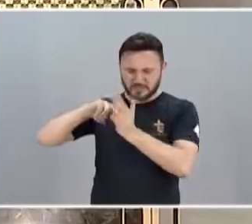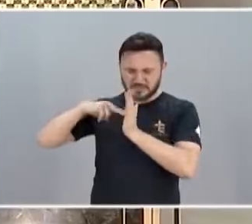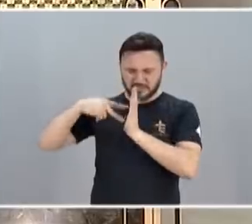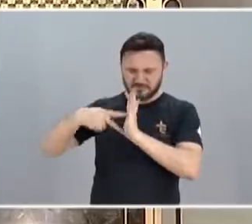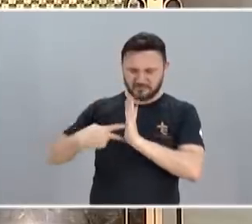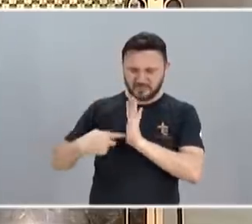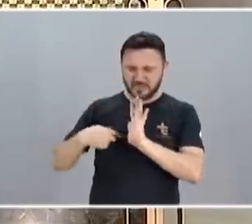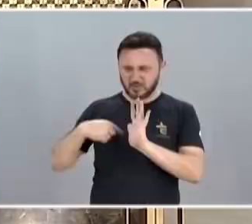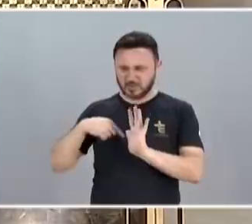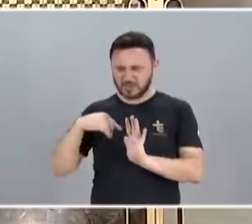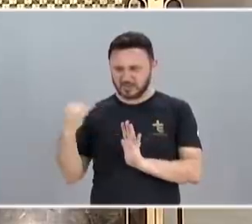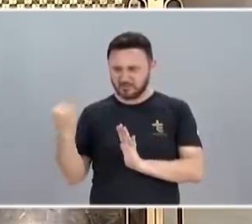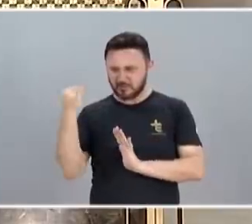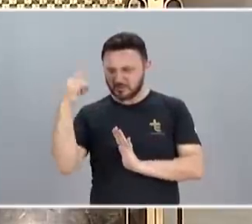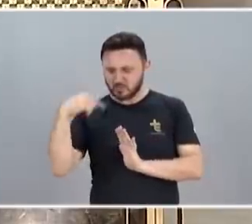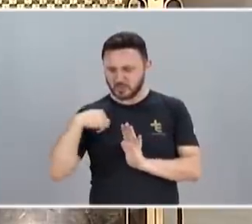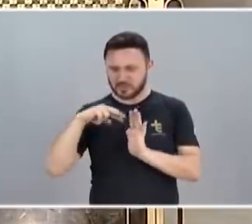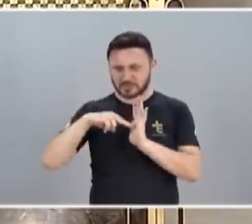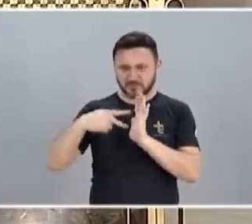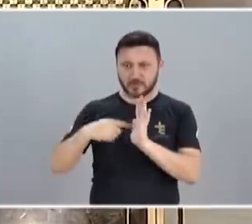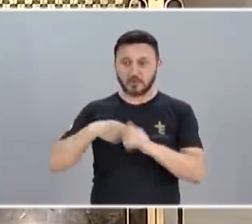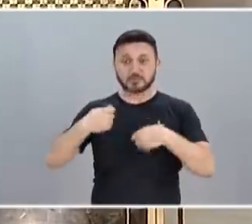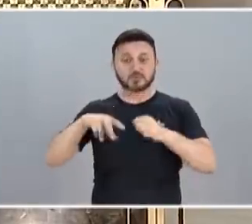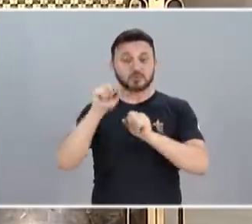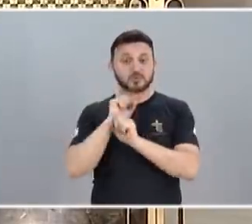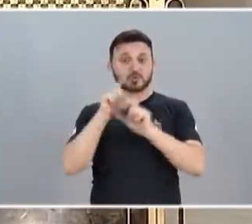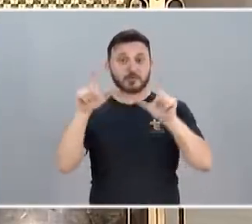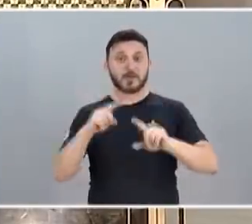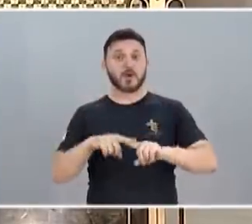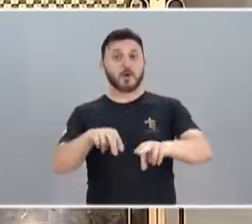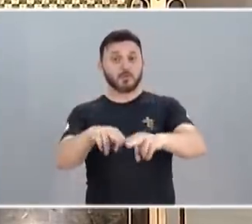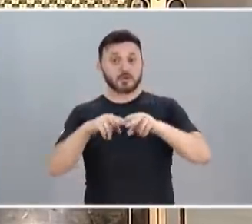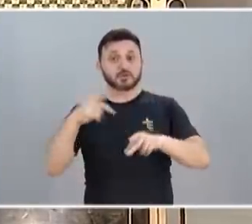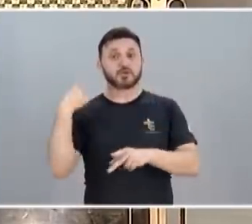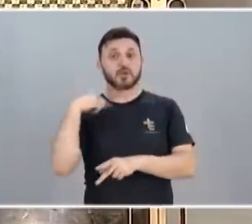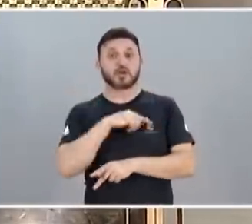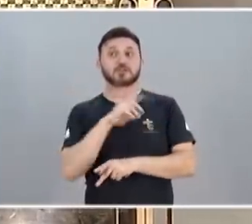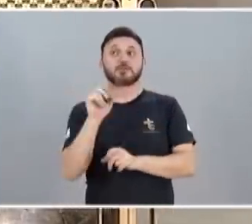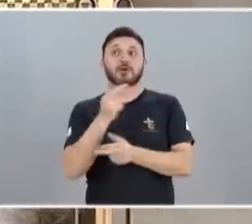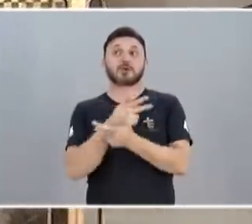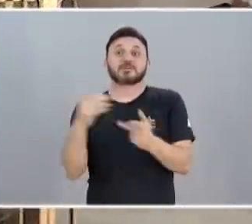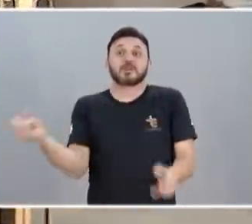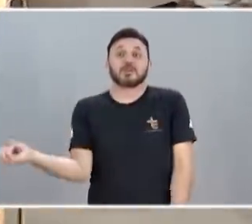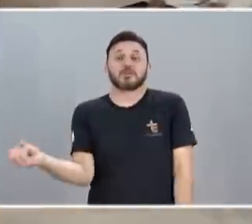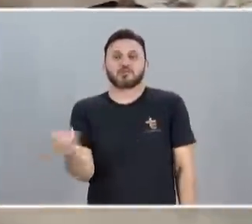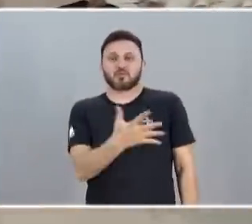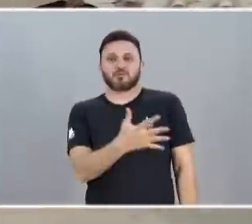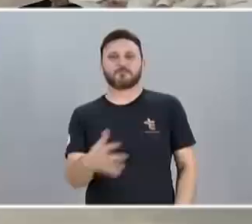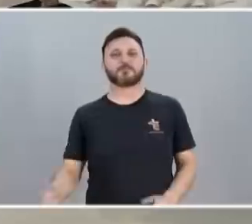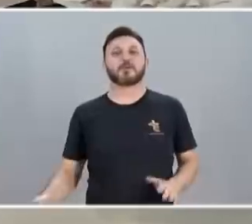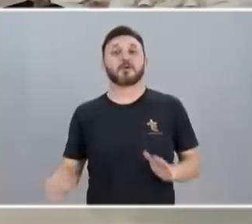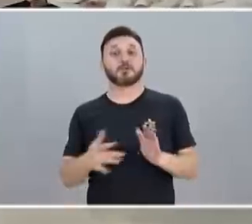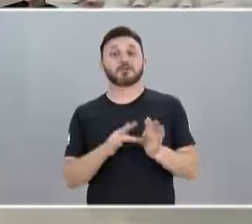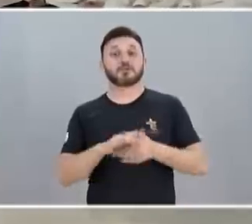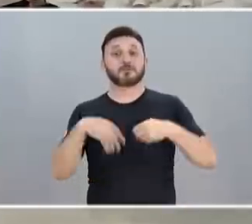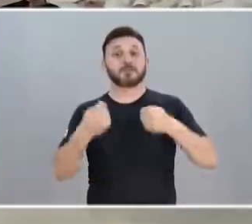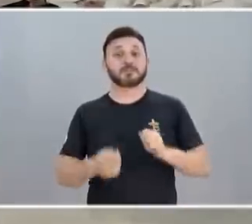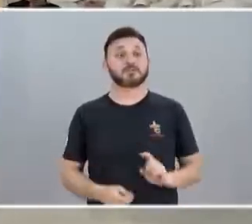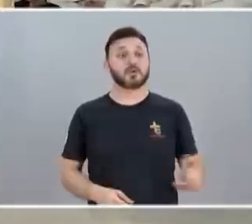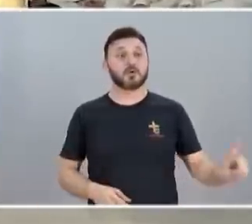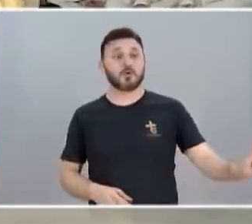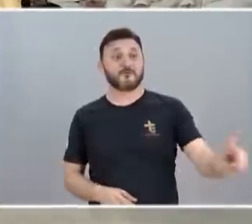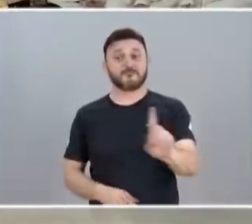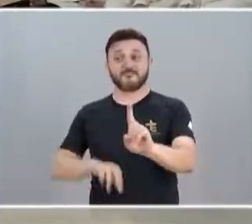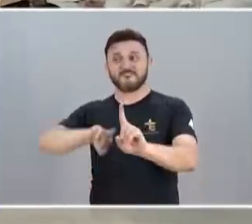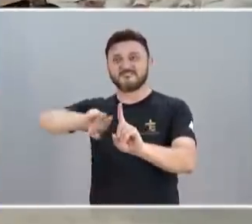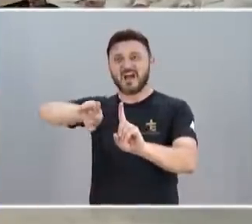descobrir. Por isso nós estamos diante de uma novidade. Por isso Jesus precisou aparecer a vários.